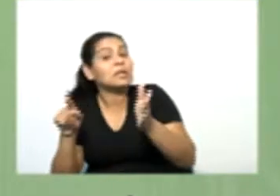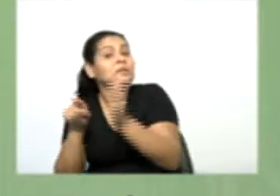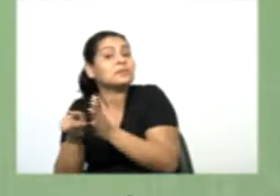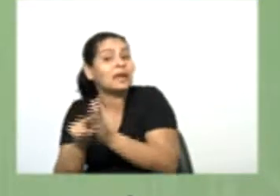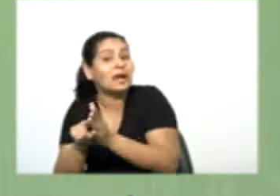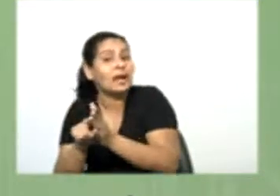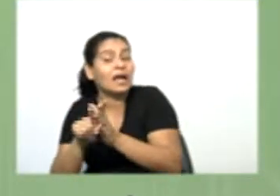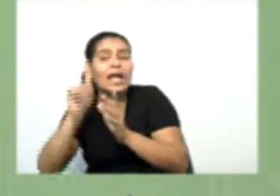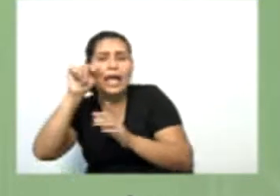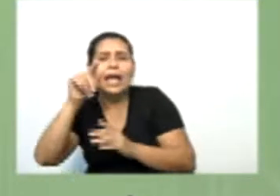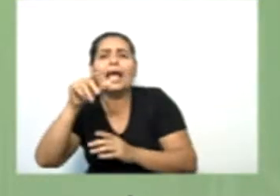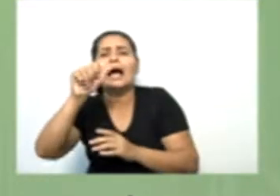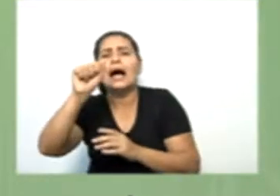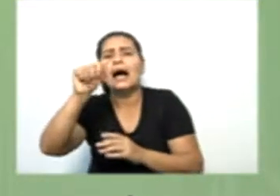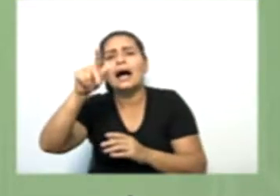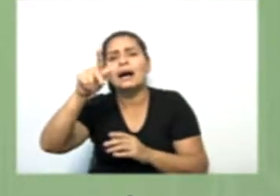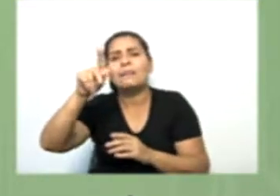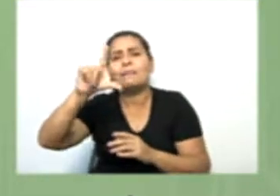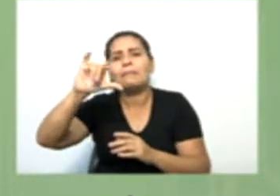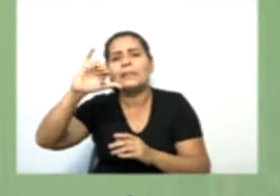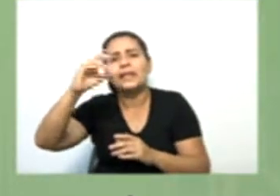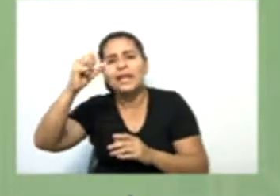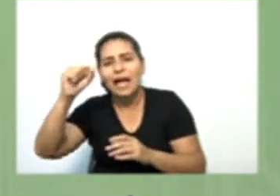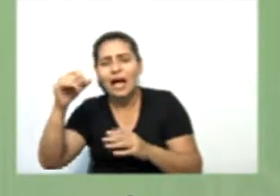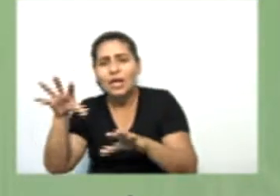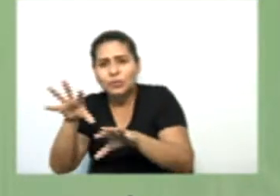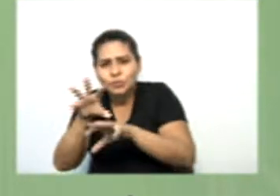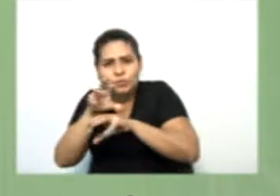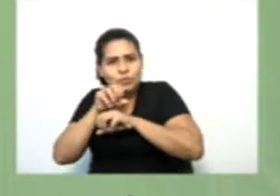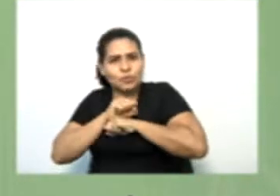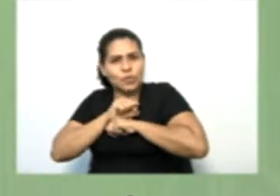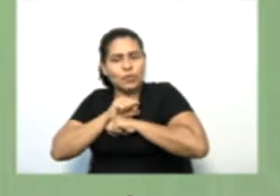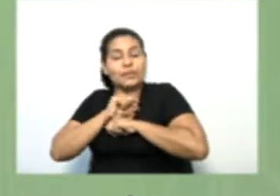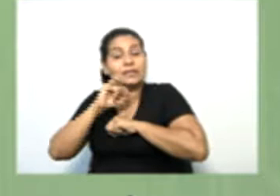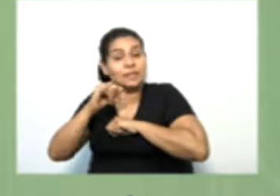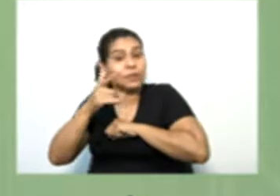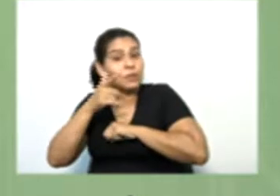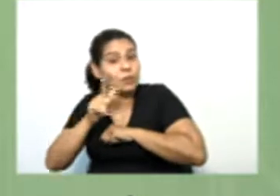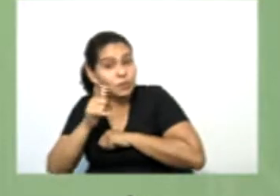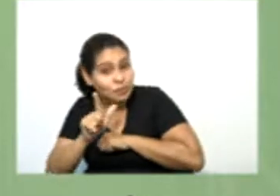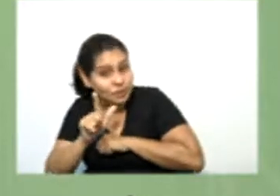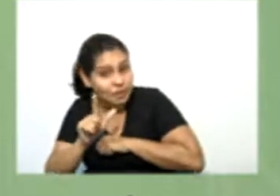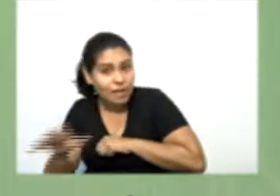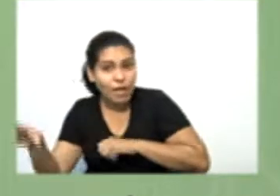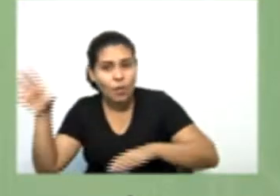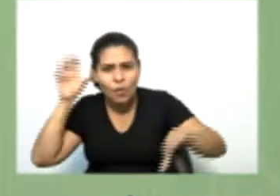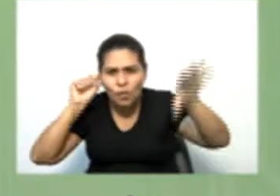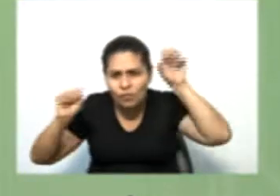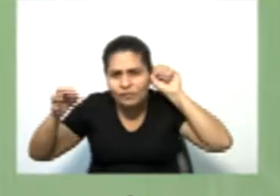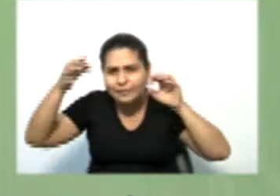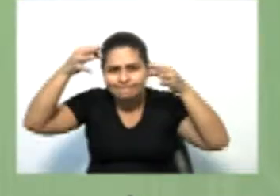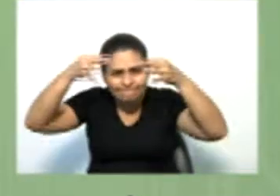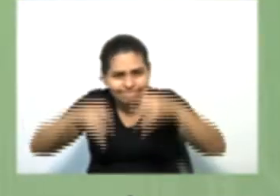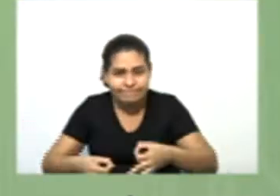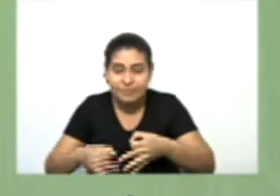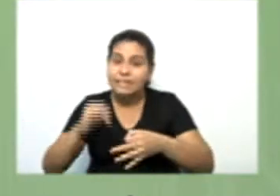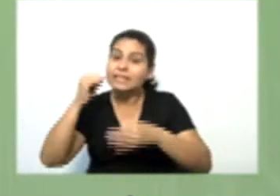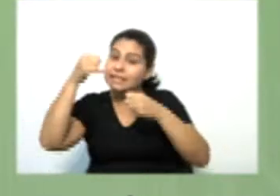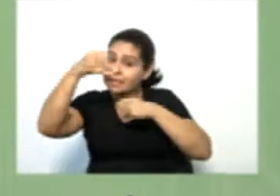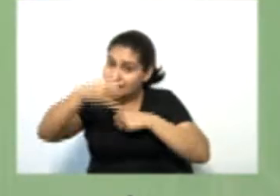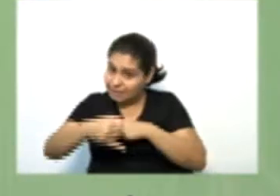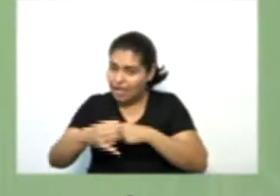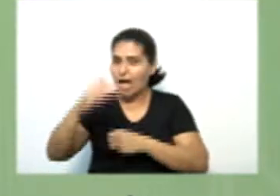no aplicar, no absorver, mas isso só acontece se realmente eu tiver escutado corretamente e se eu